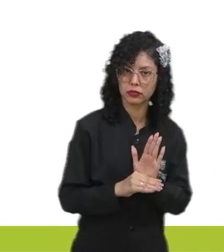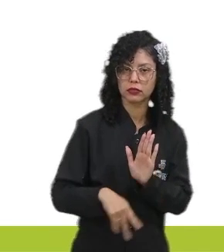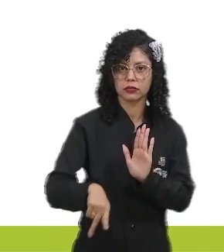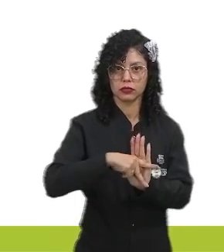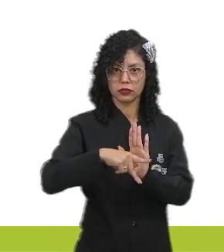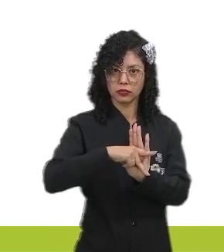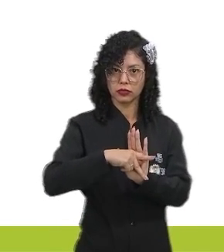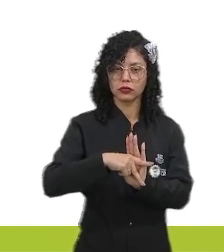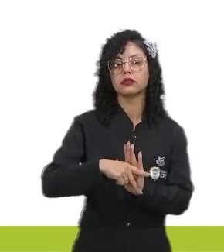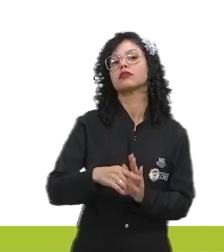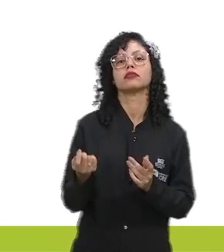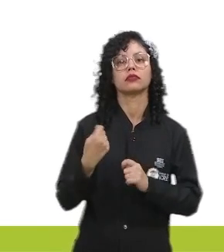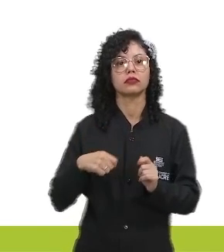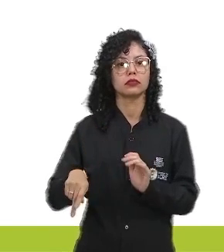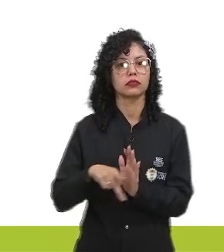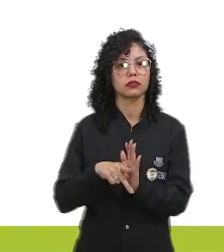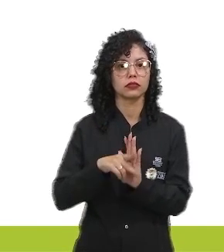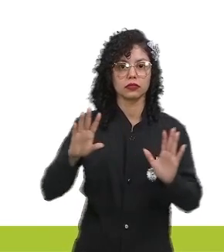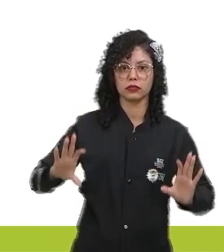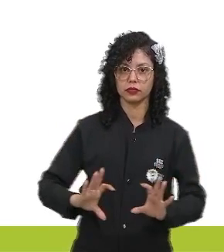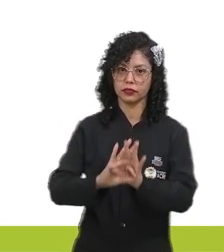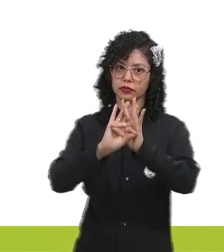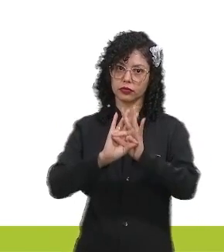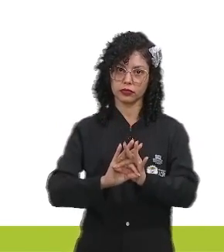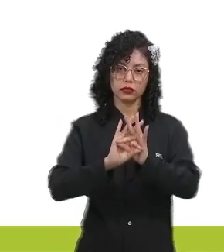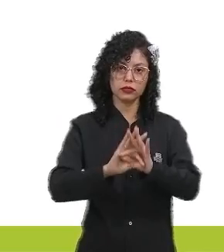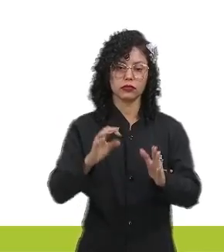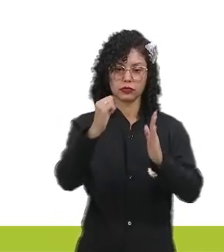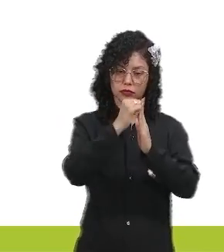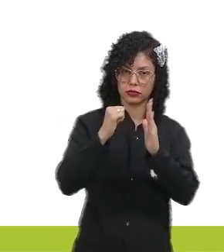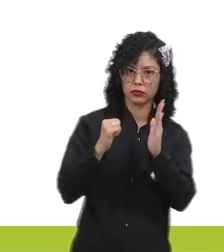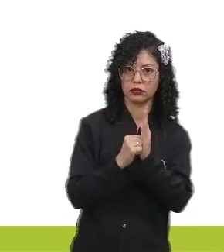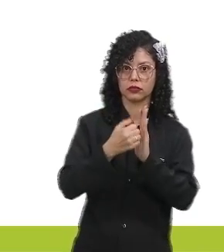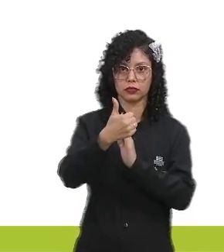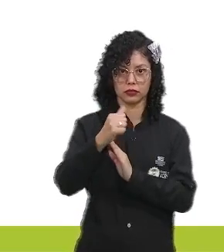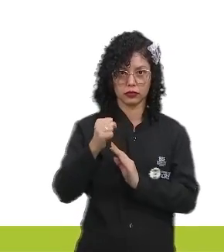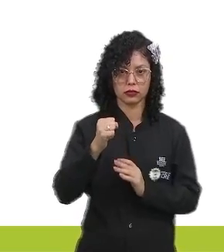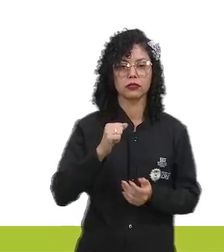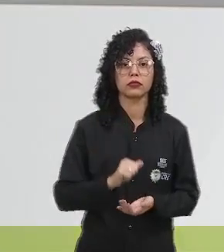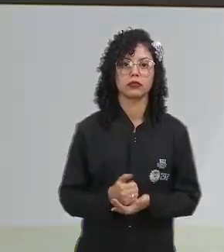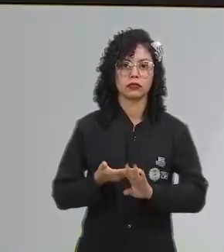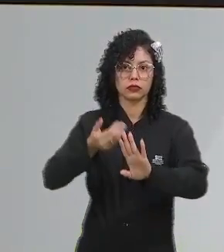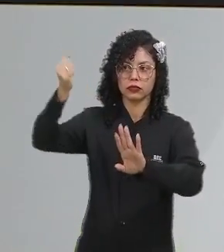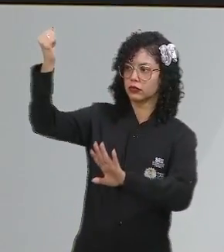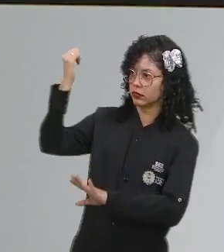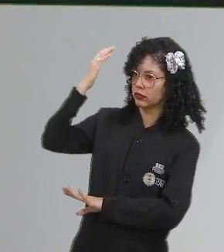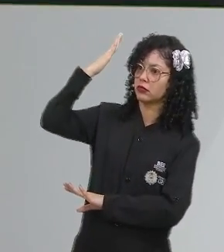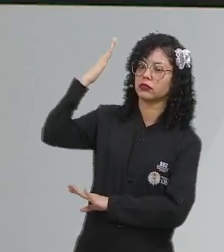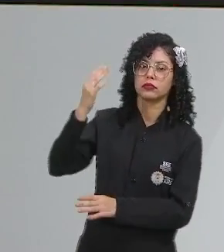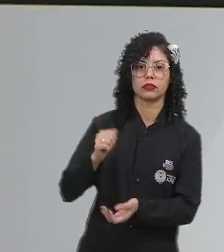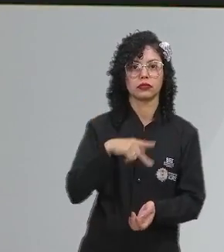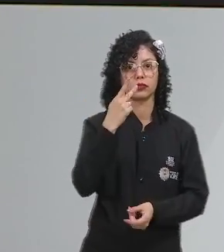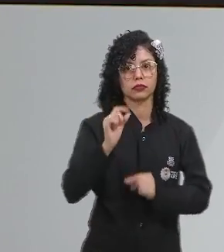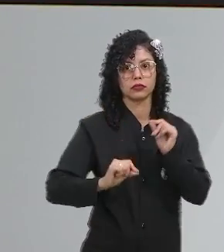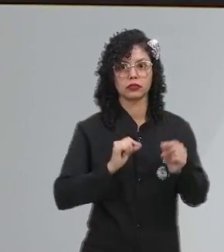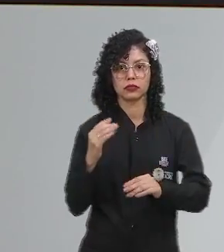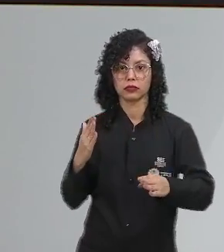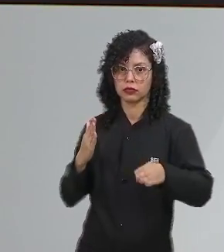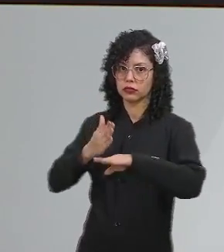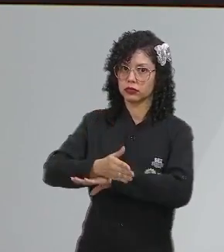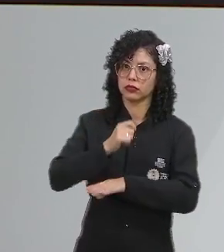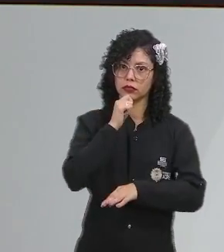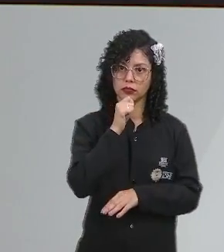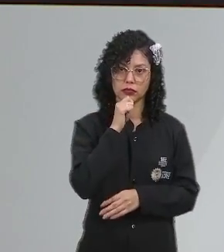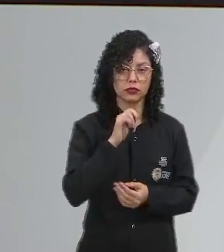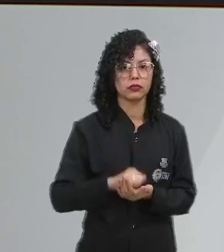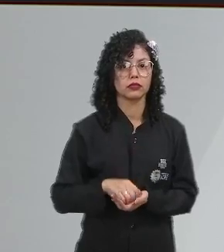O liberalismo, que é lá do Adam Smith, né, do século XVIII, dos iluministas, ele pregava a interferência mínima